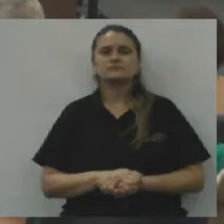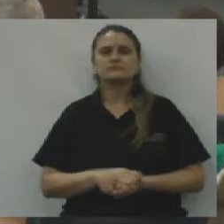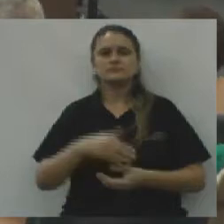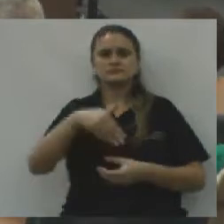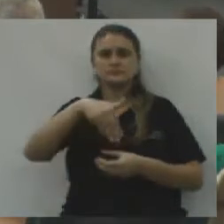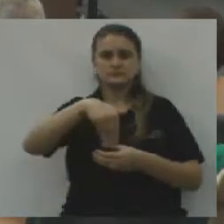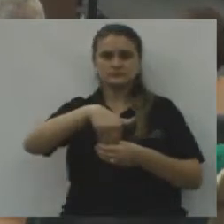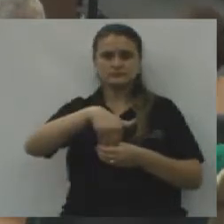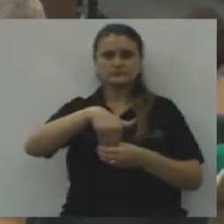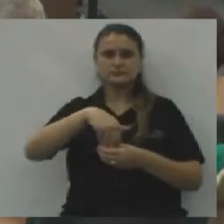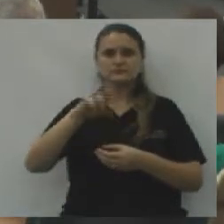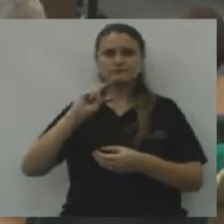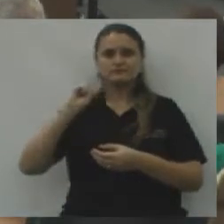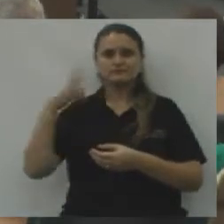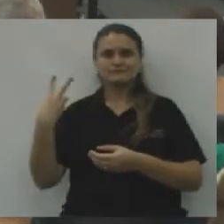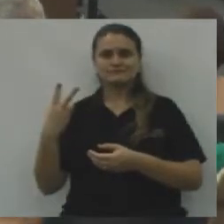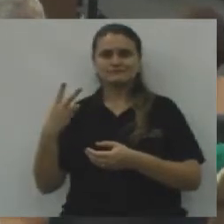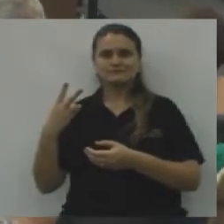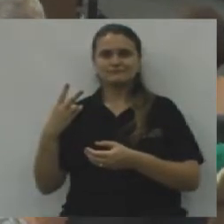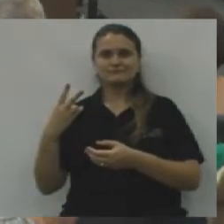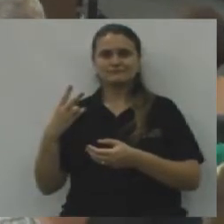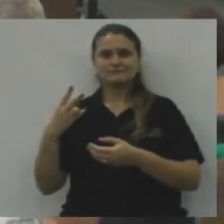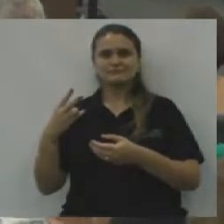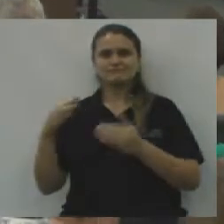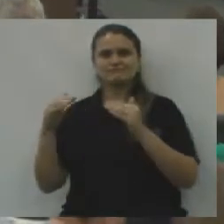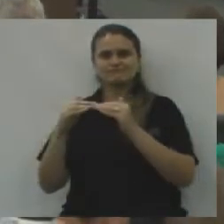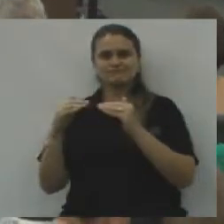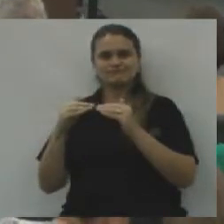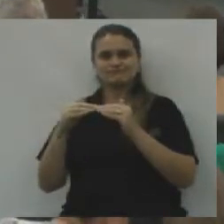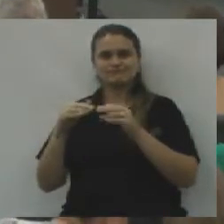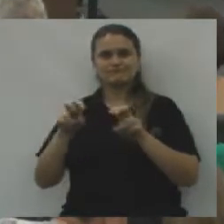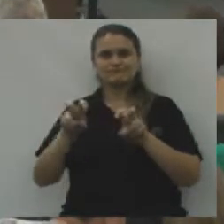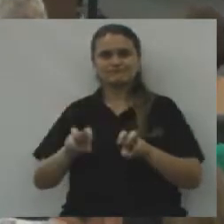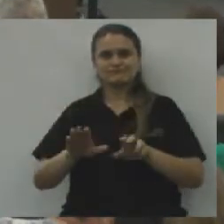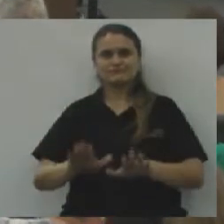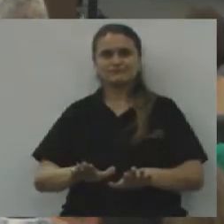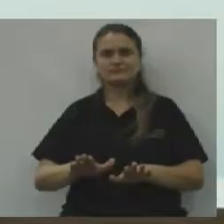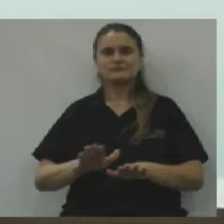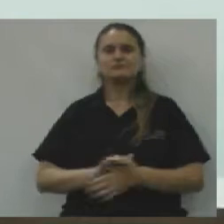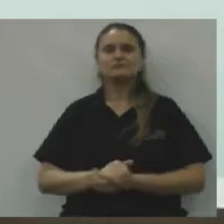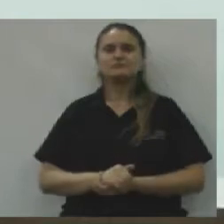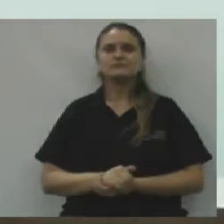Em votação. Senhores vereadores que concordam, permaneçam como estão.